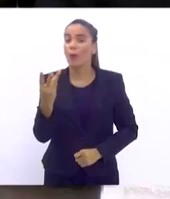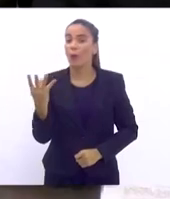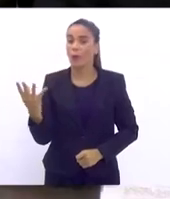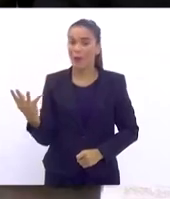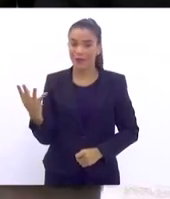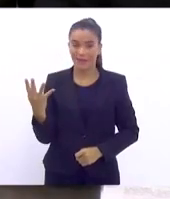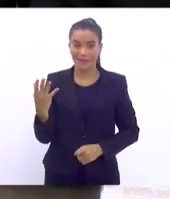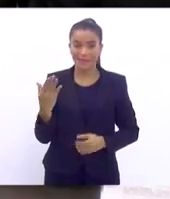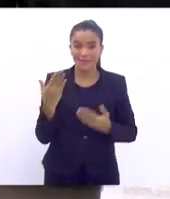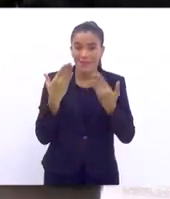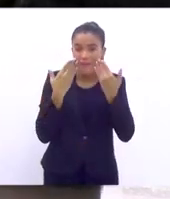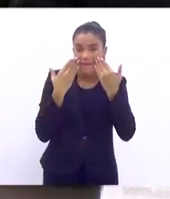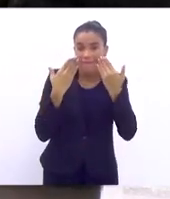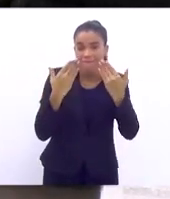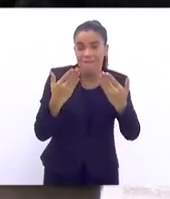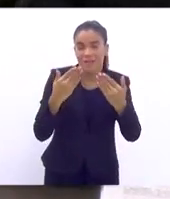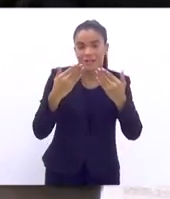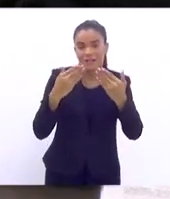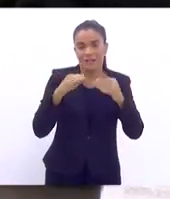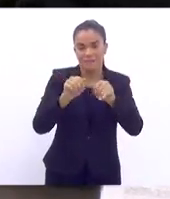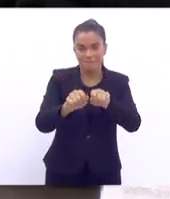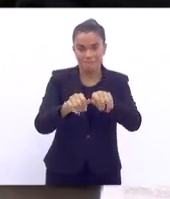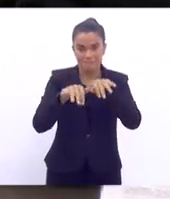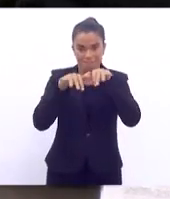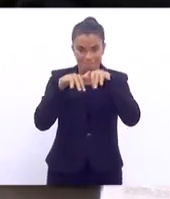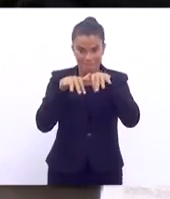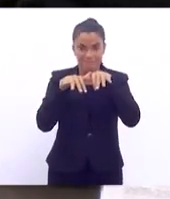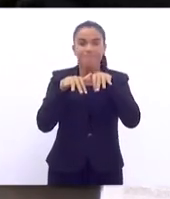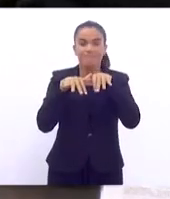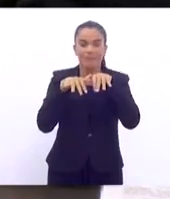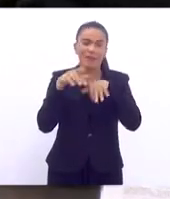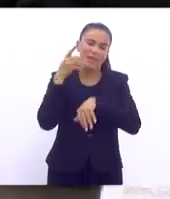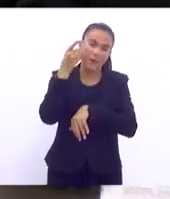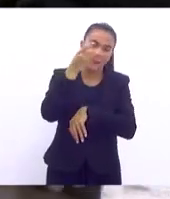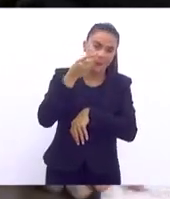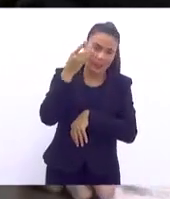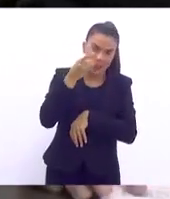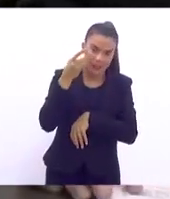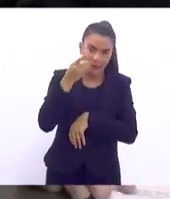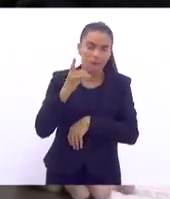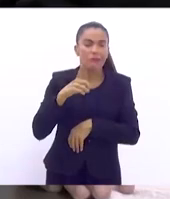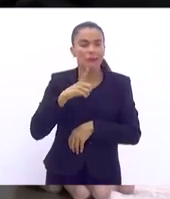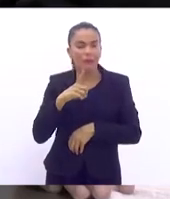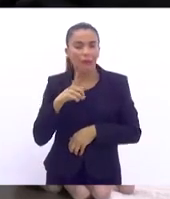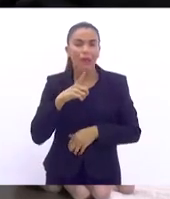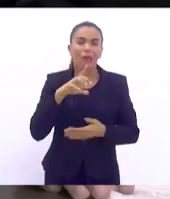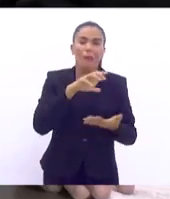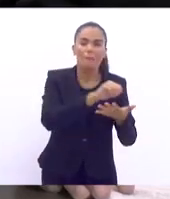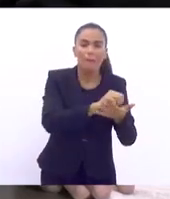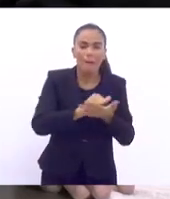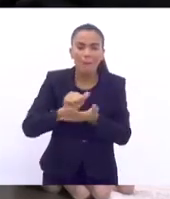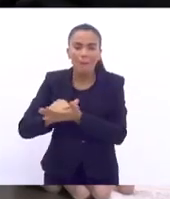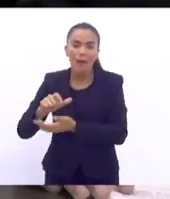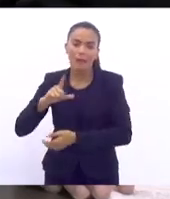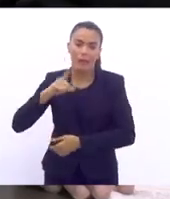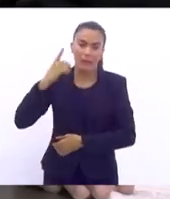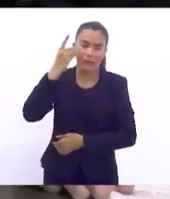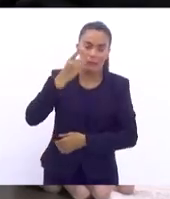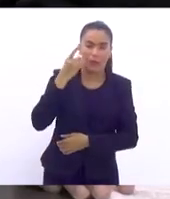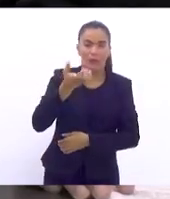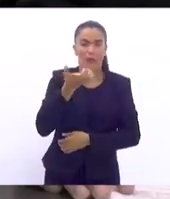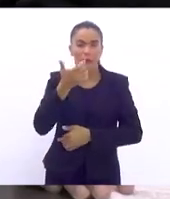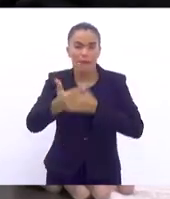frentes parlamentares protocoladas como essa legislatura tem deputados e deputadas que querem muito trabalhar